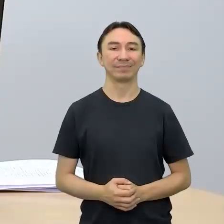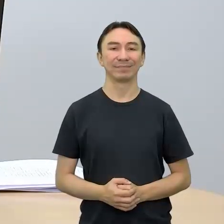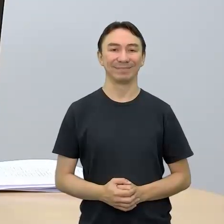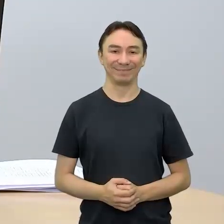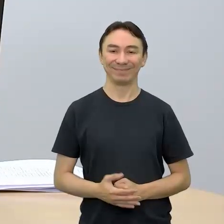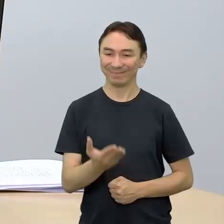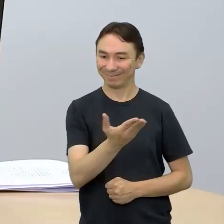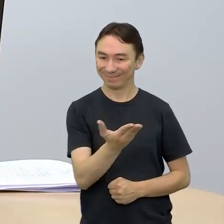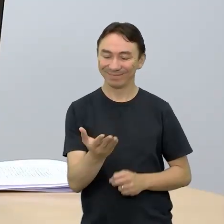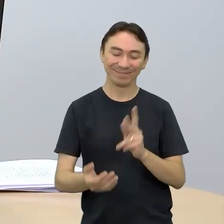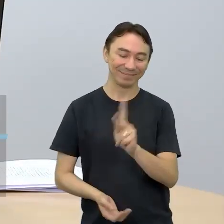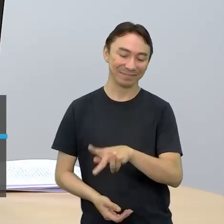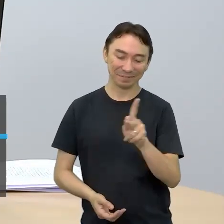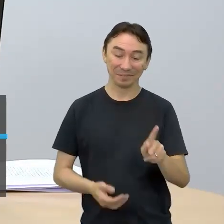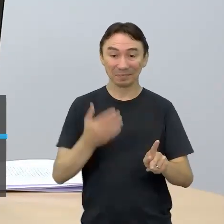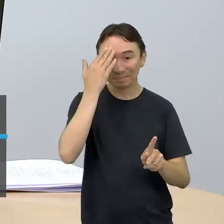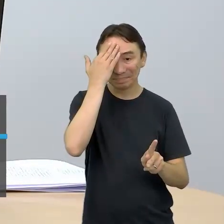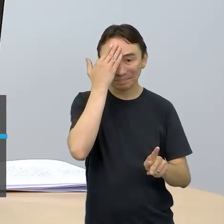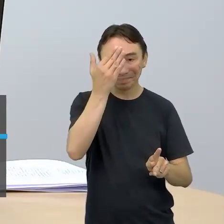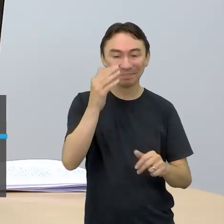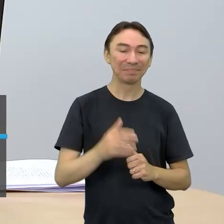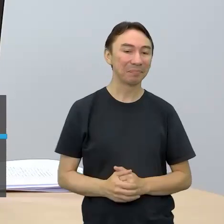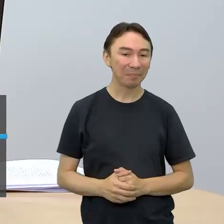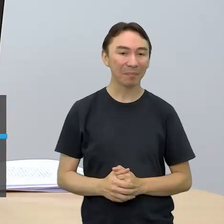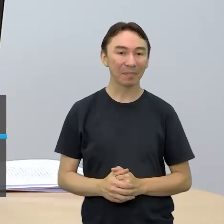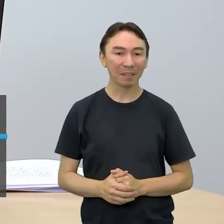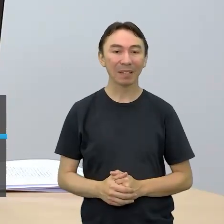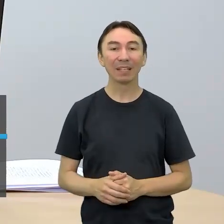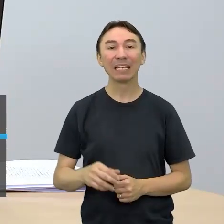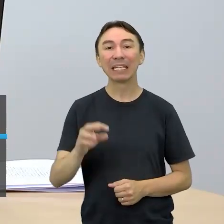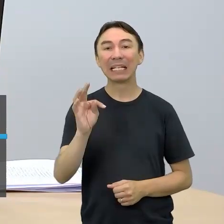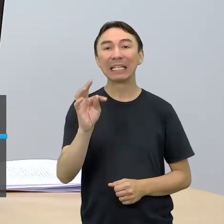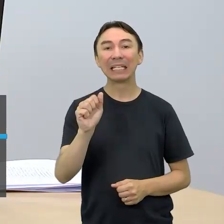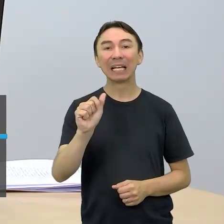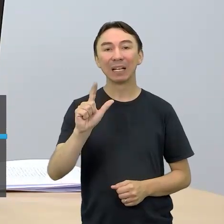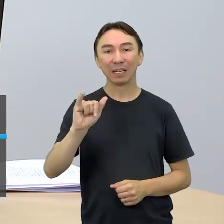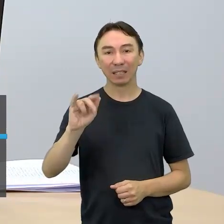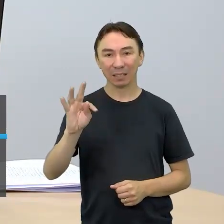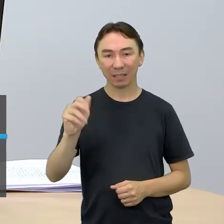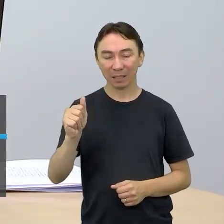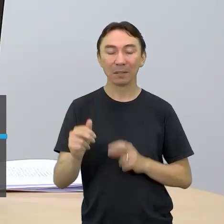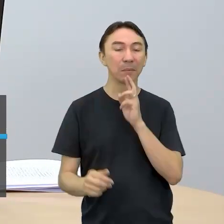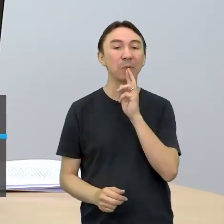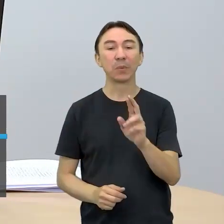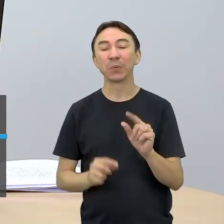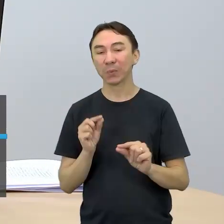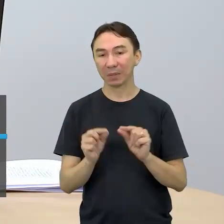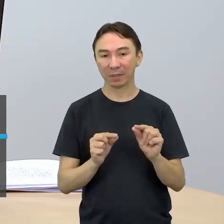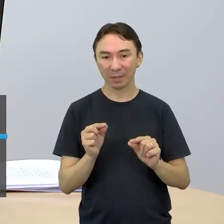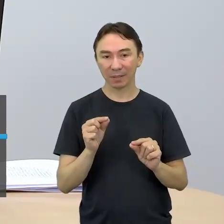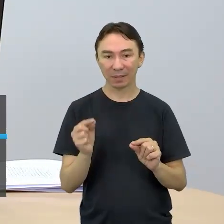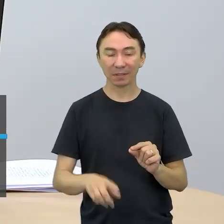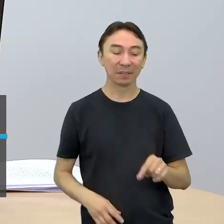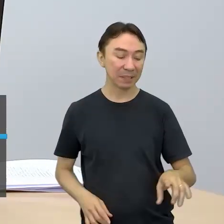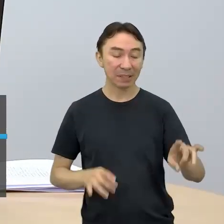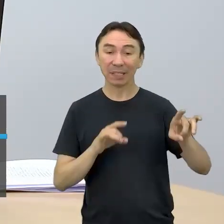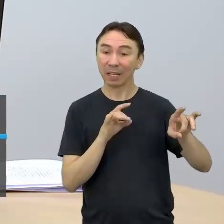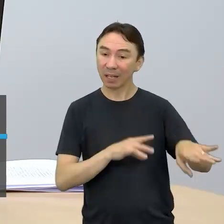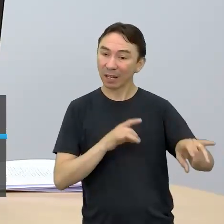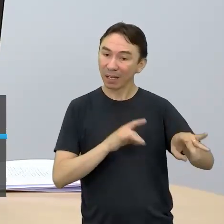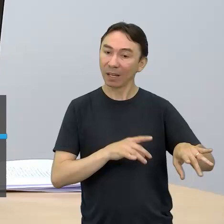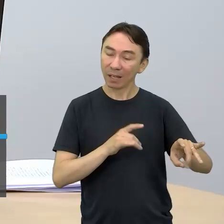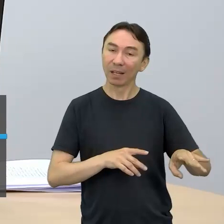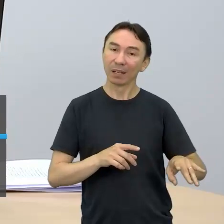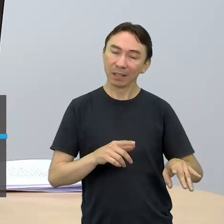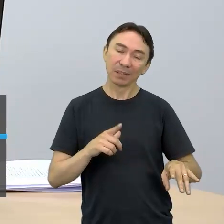Obrigada, professores. Eu quero colocar aqui a resposta da professora Thalita, que respondeu metodologias e o que será